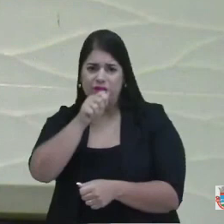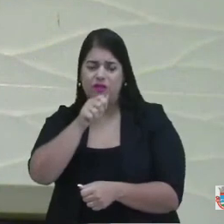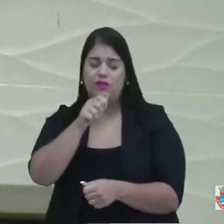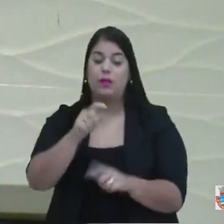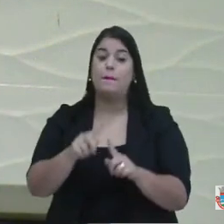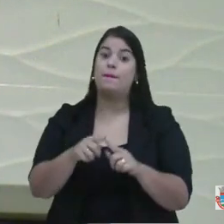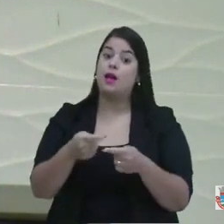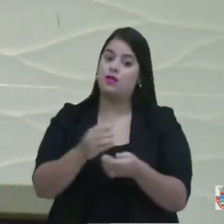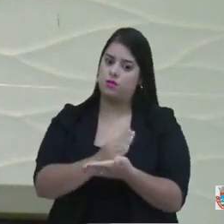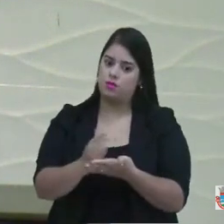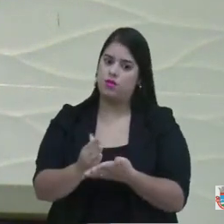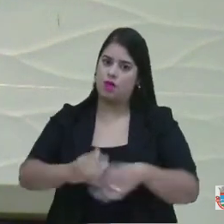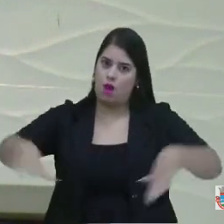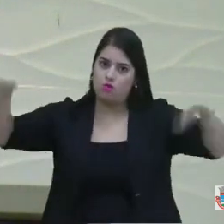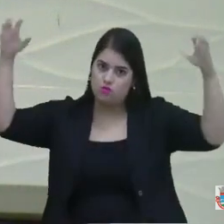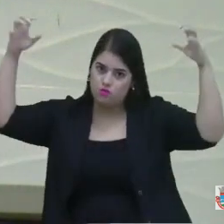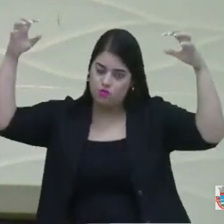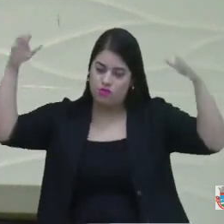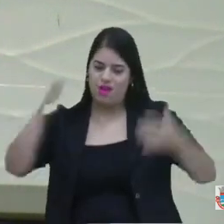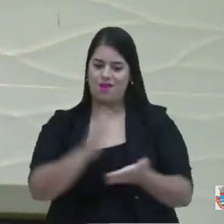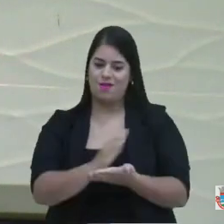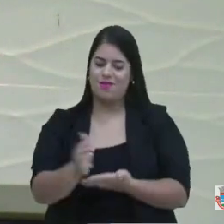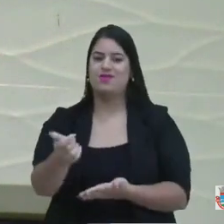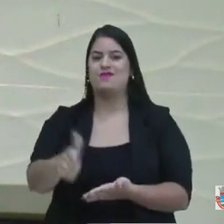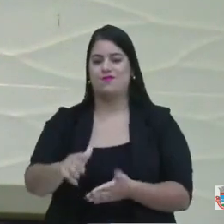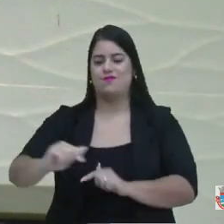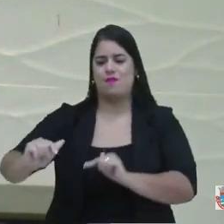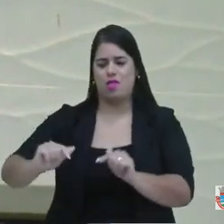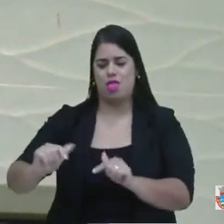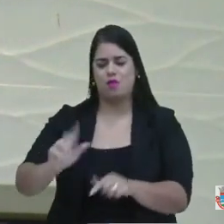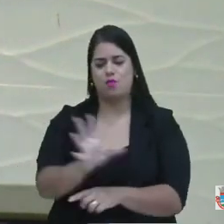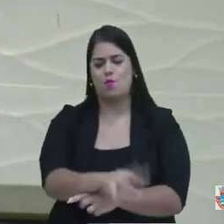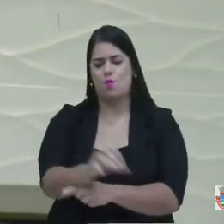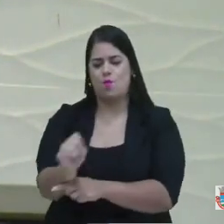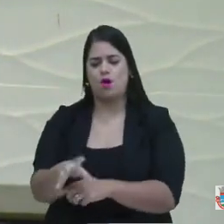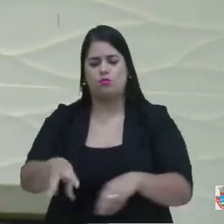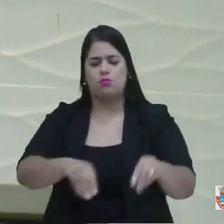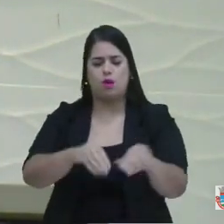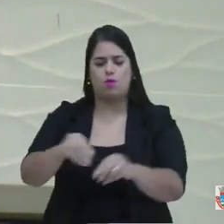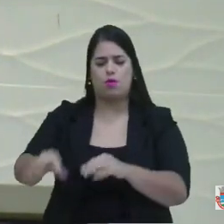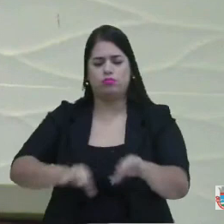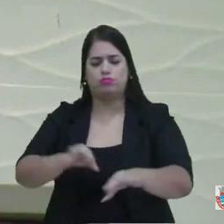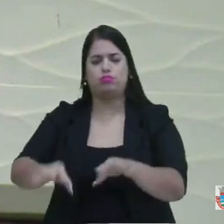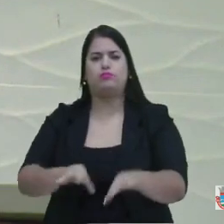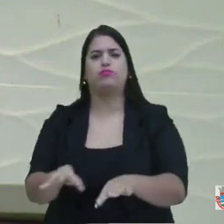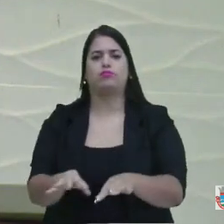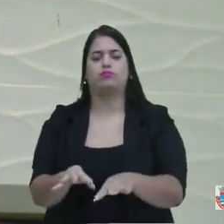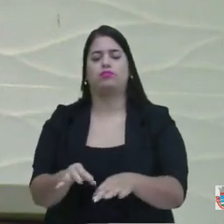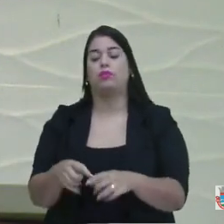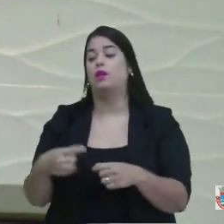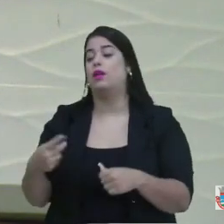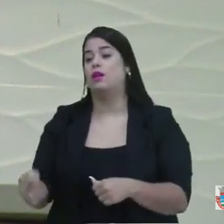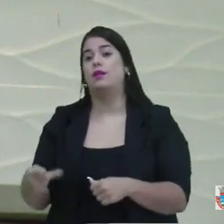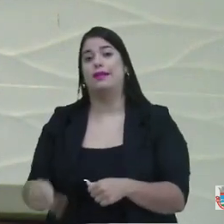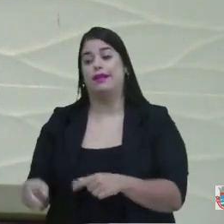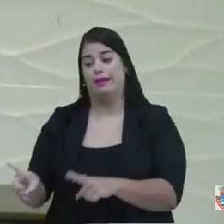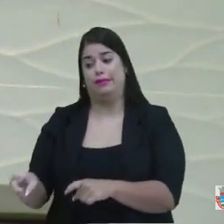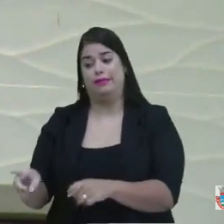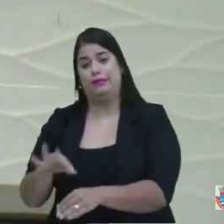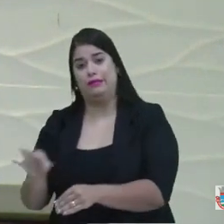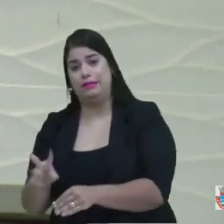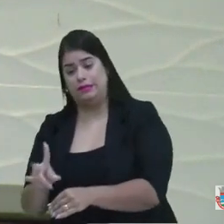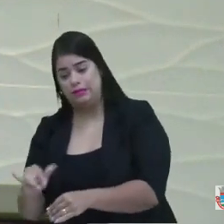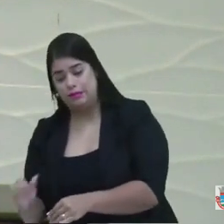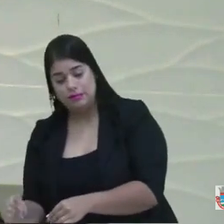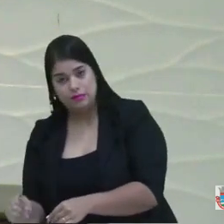nós reinicia os trabalhos de aração de terra. Também naquela região, tem muita gente que no arô está esperando e perguntando, mas pode